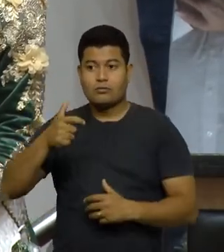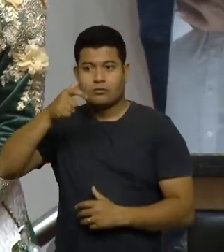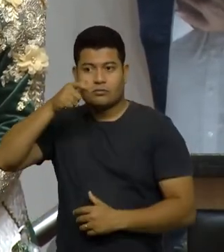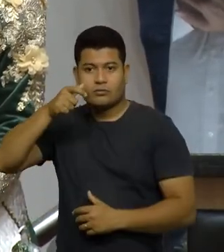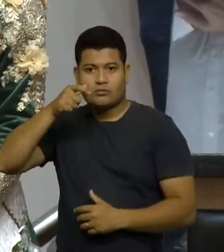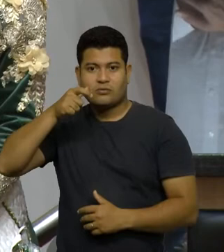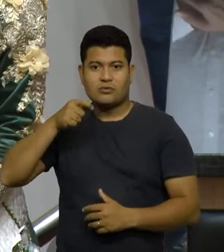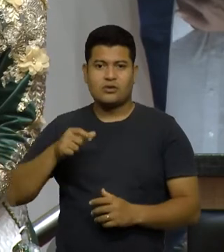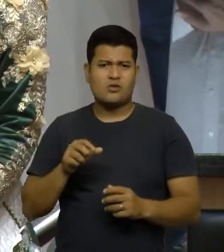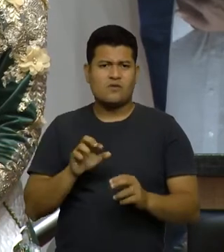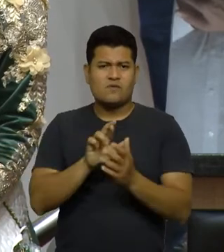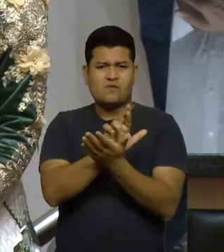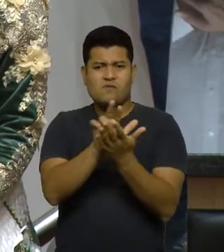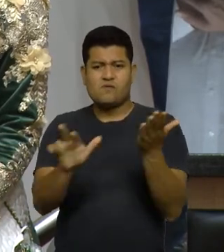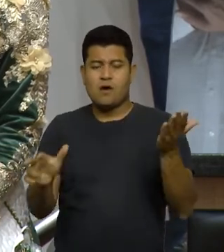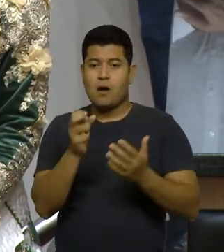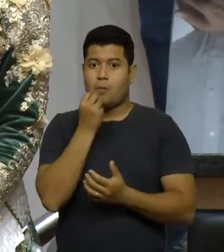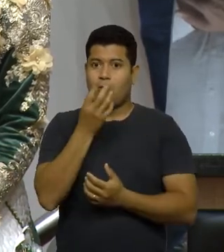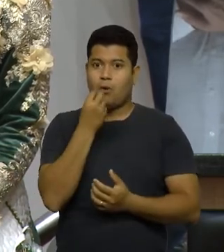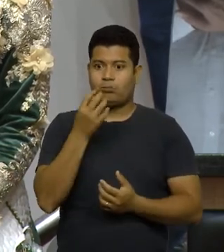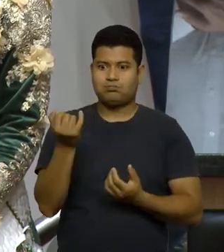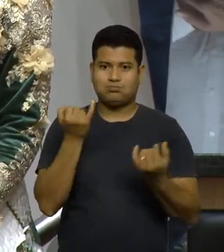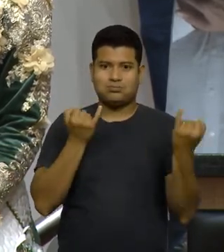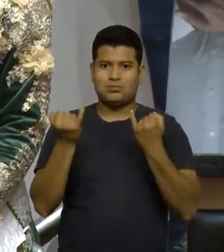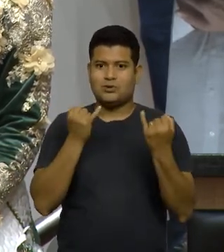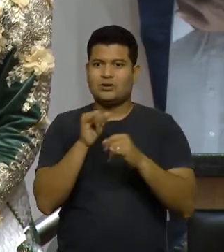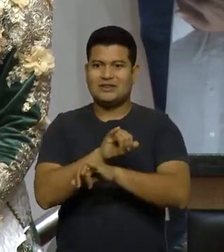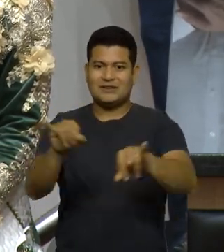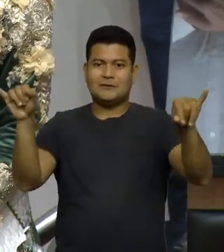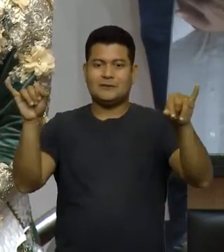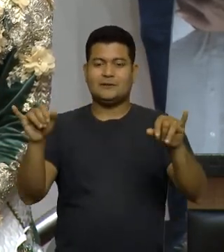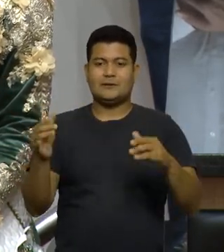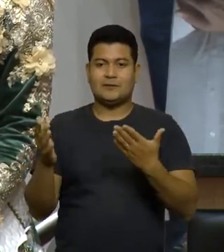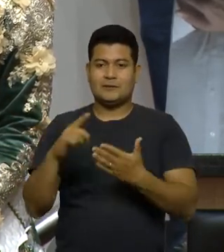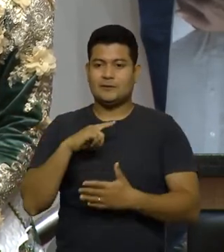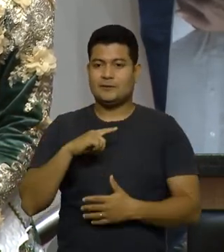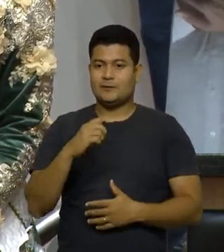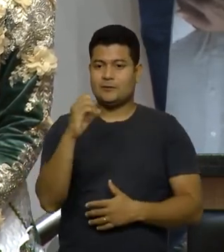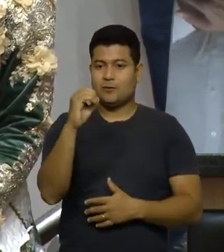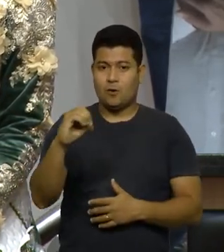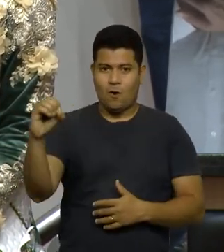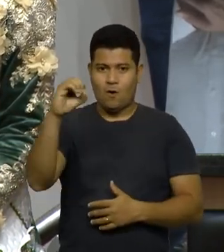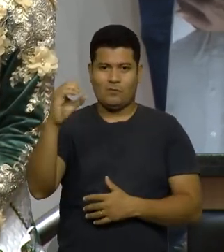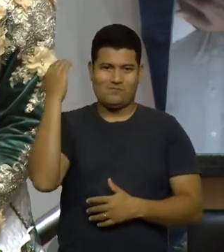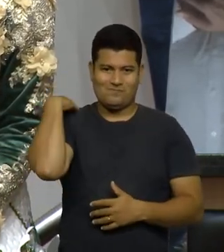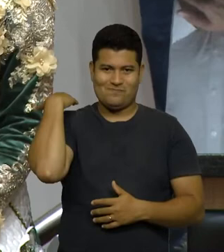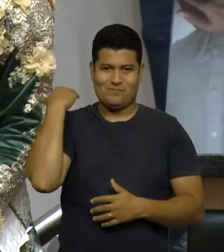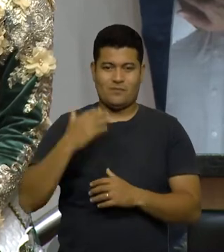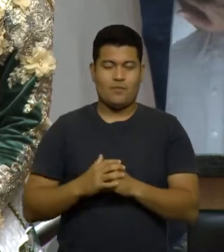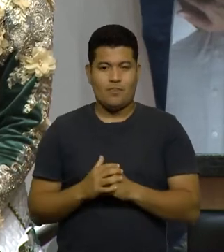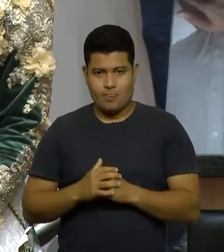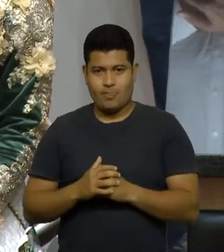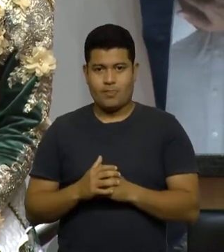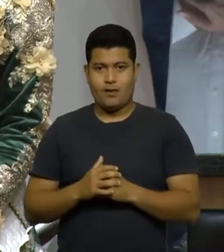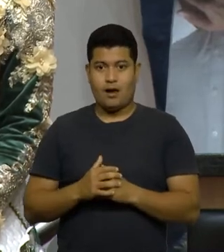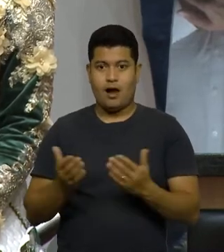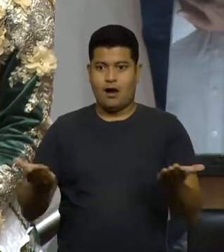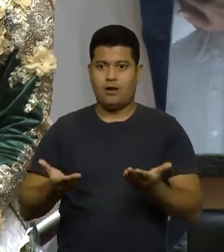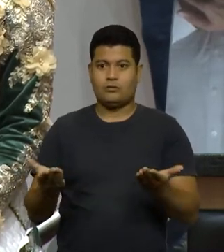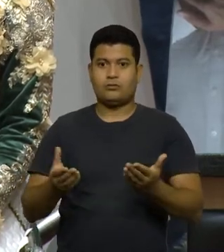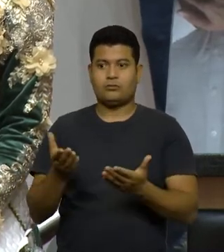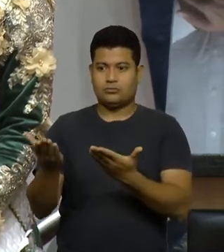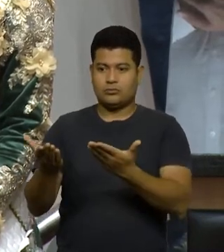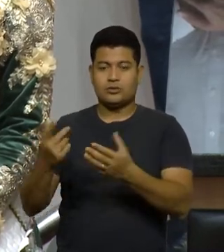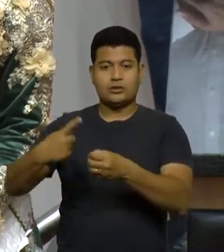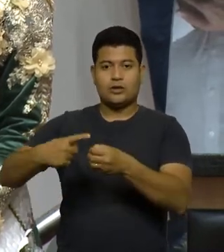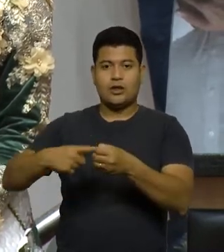todas as boas notícias que nós temos para o Otacílio Costa. O Otacílio Costa está num momento de expansão